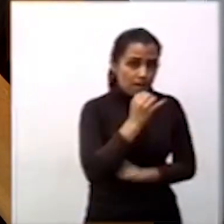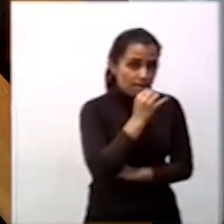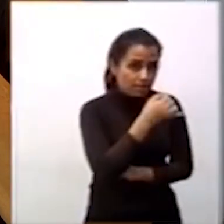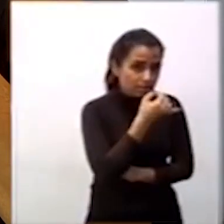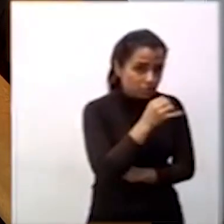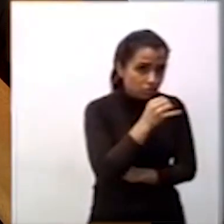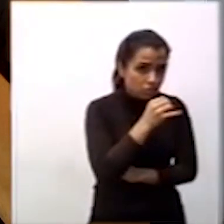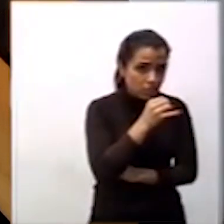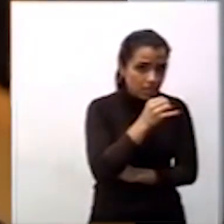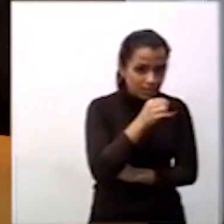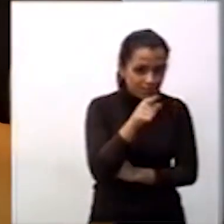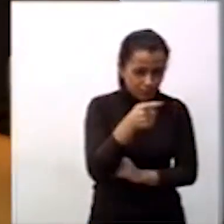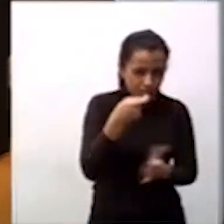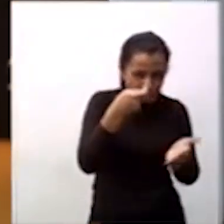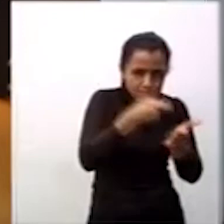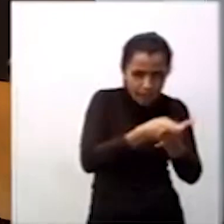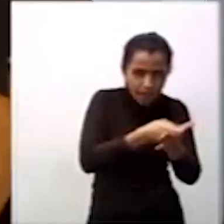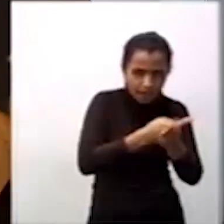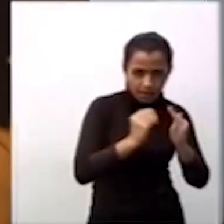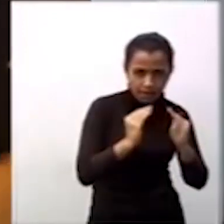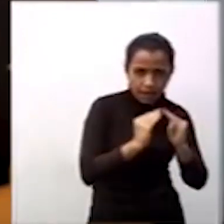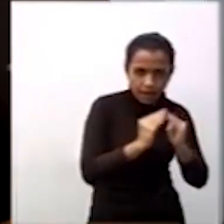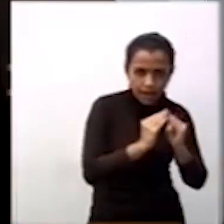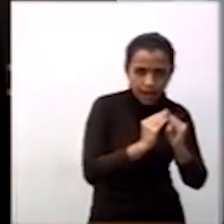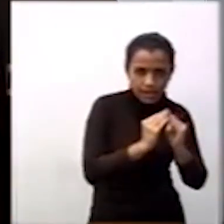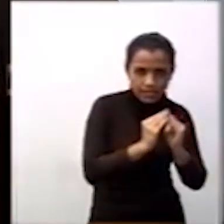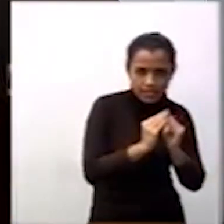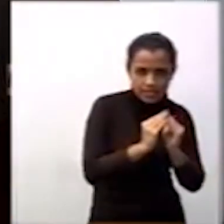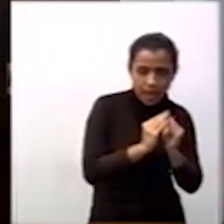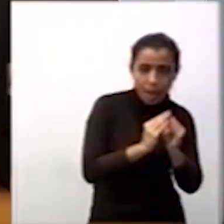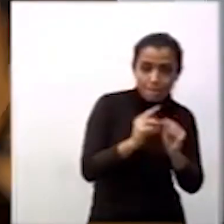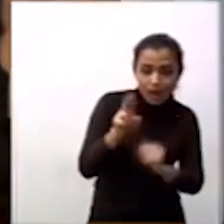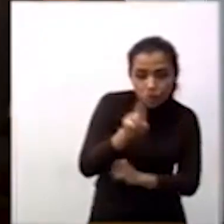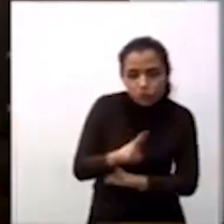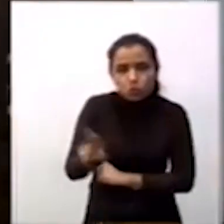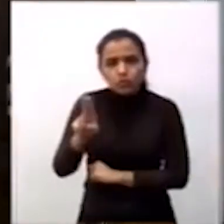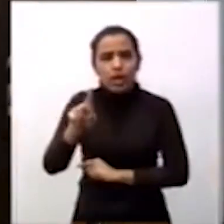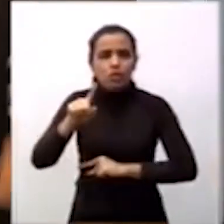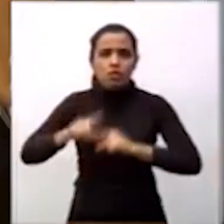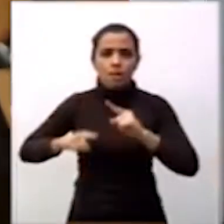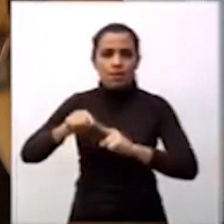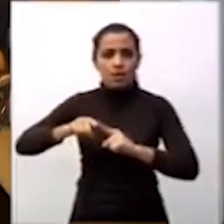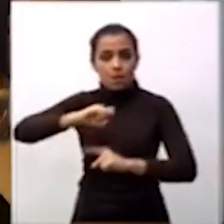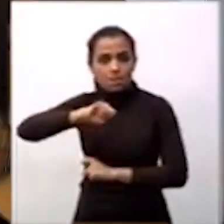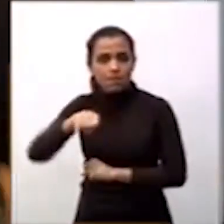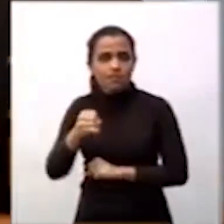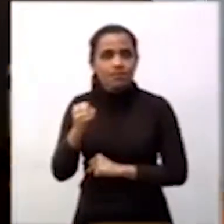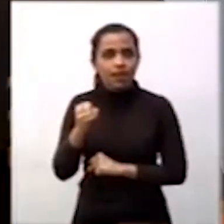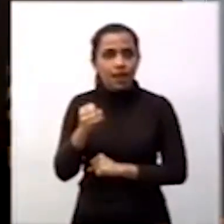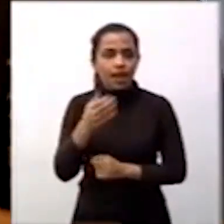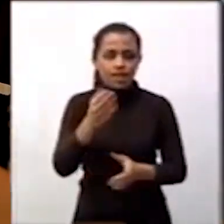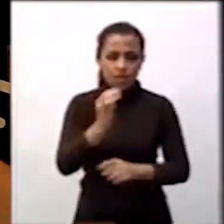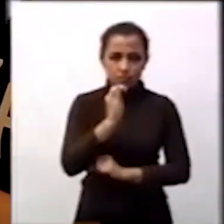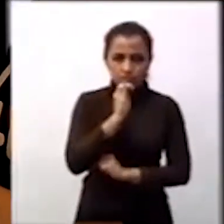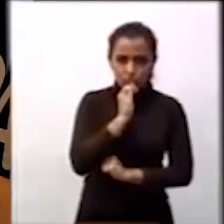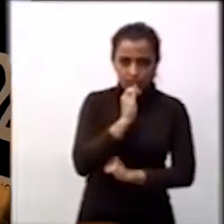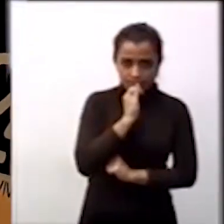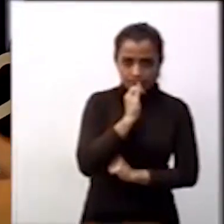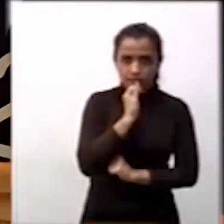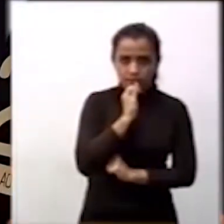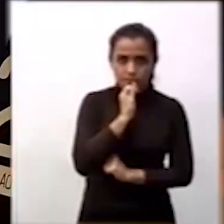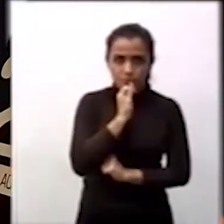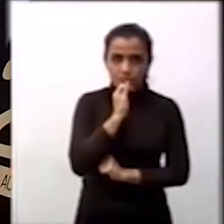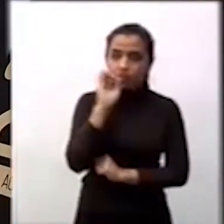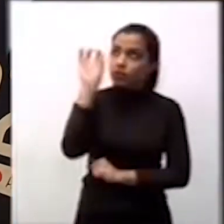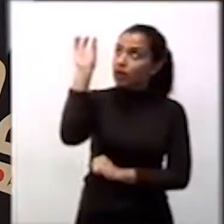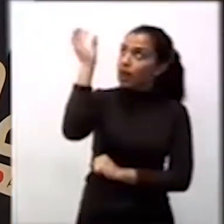qual a gente paga, em energia útil do aparelho. Então, quando eu falo de energia útil, vou te dar um exemplo e aí vou falar de